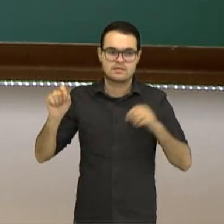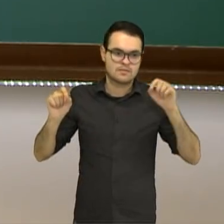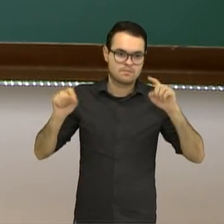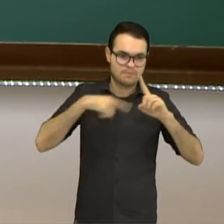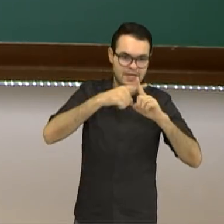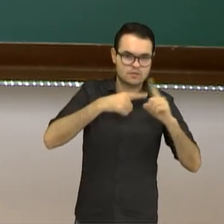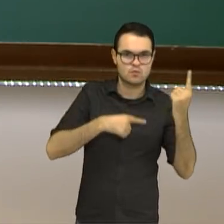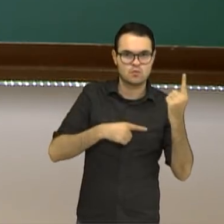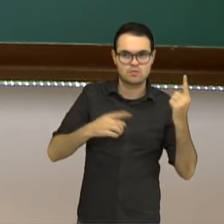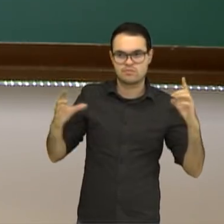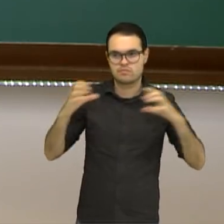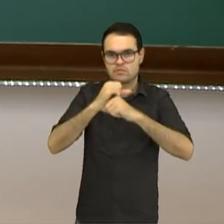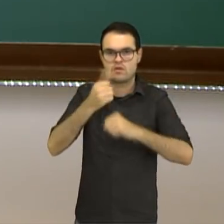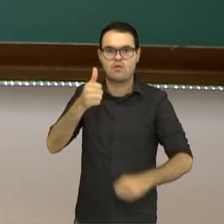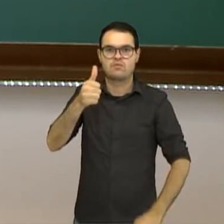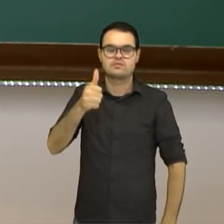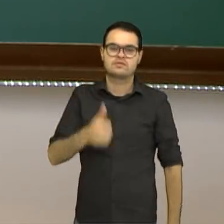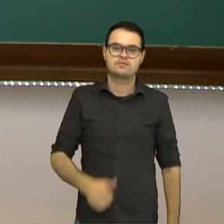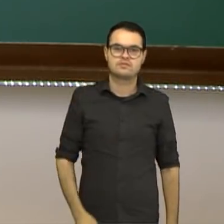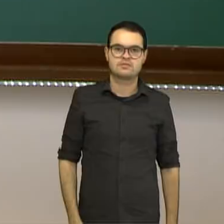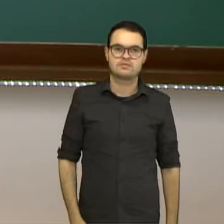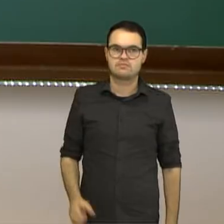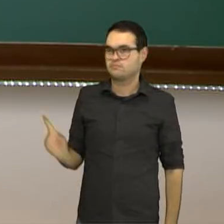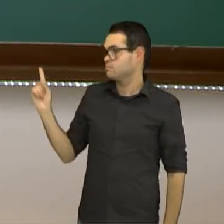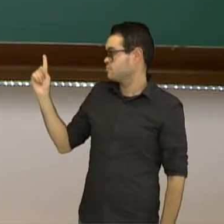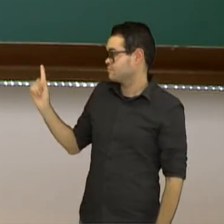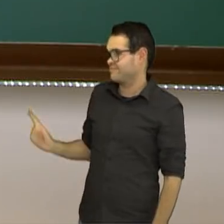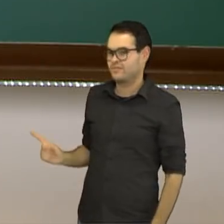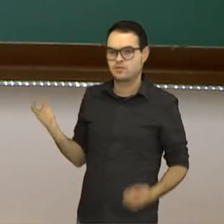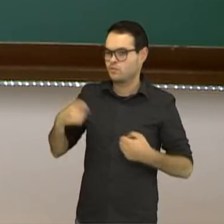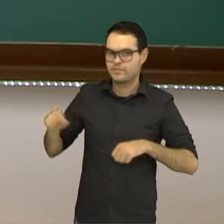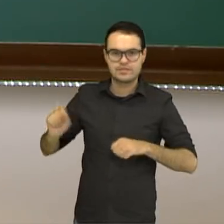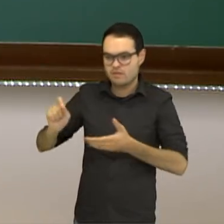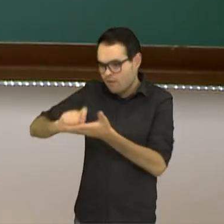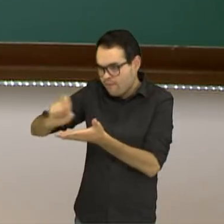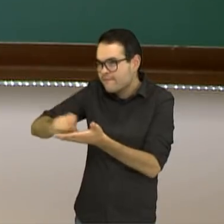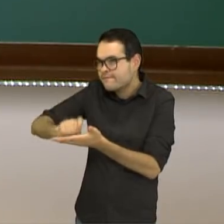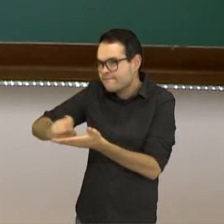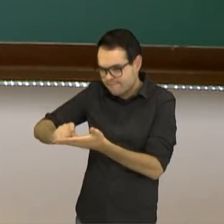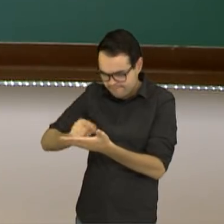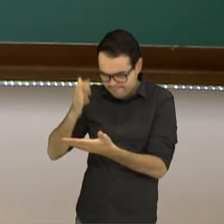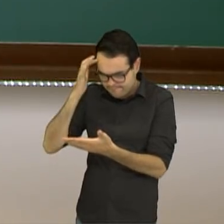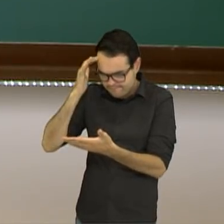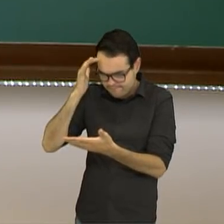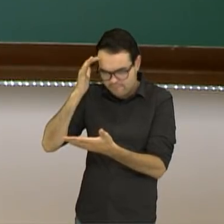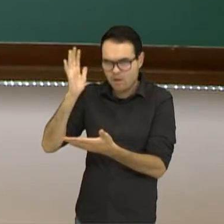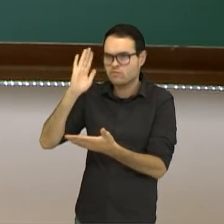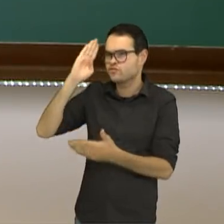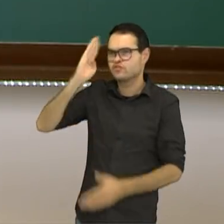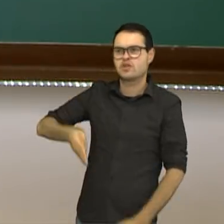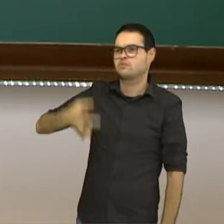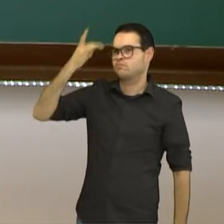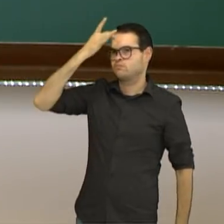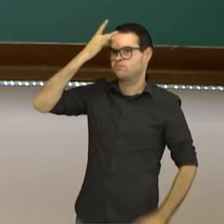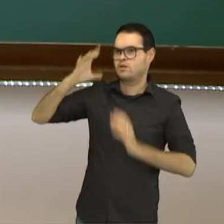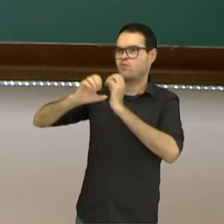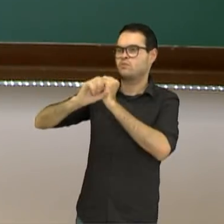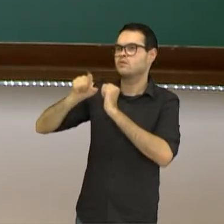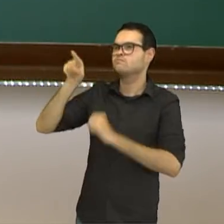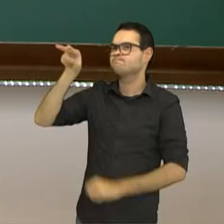mais 1, 11. Então, tá vendo? Eu não precisava ter montado o algoritmo para resolver essa divisão. Continuando aqui, ó.